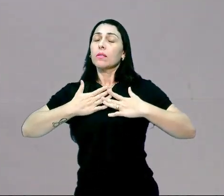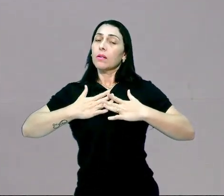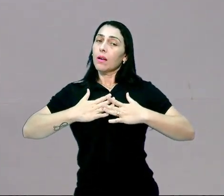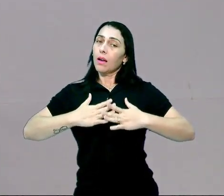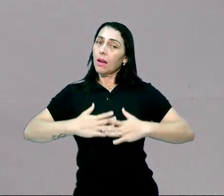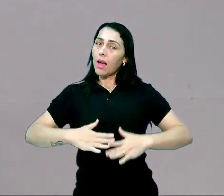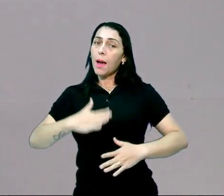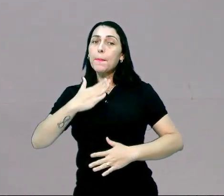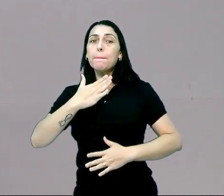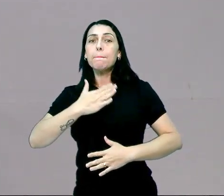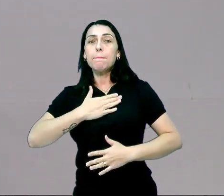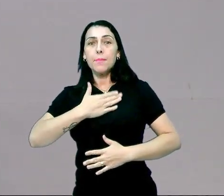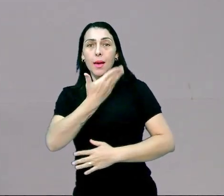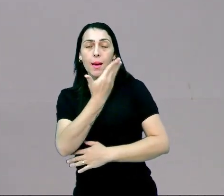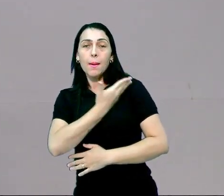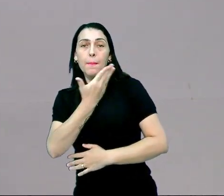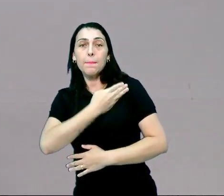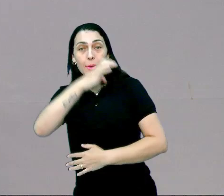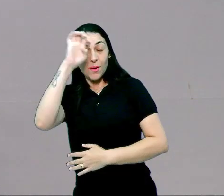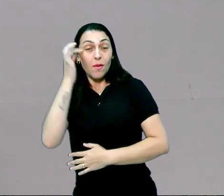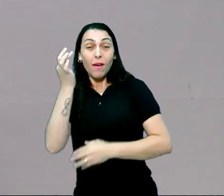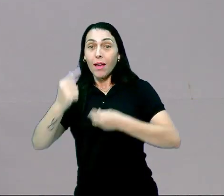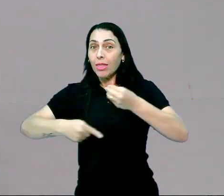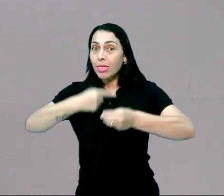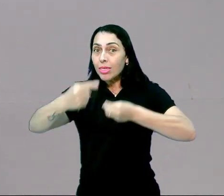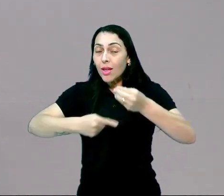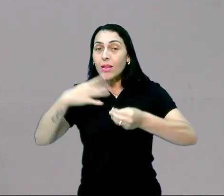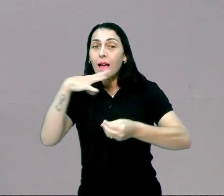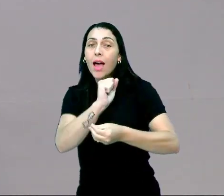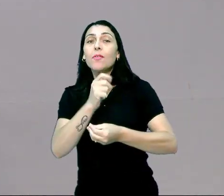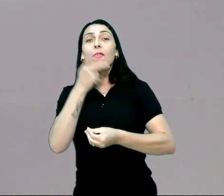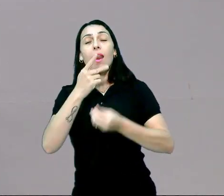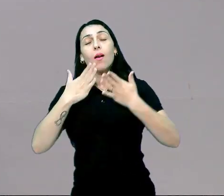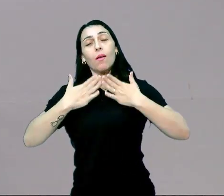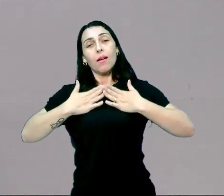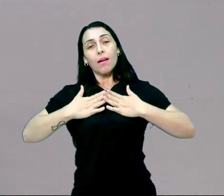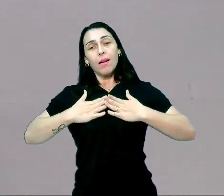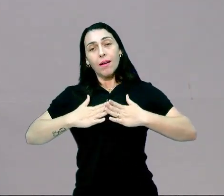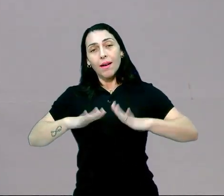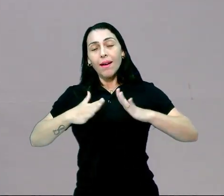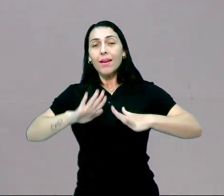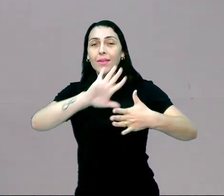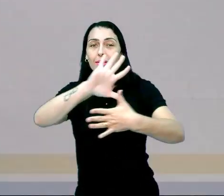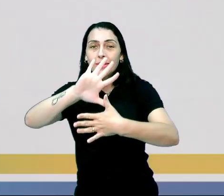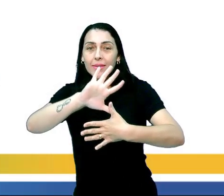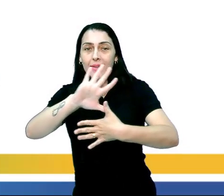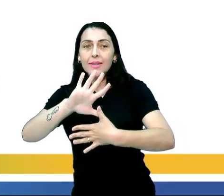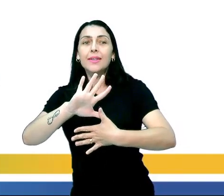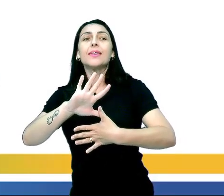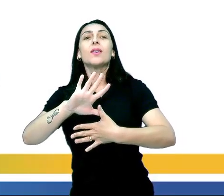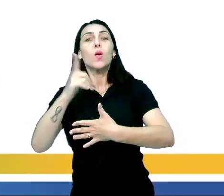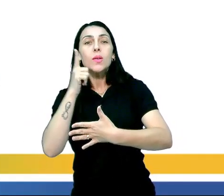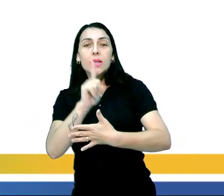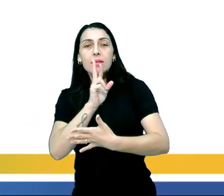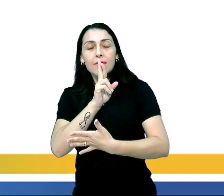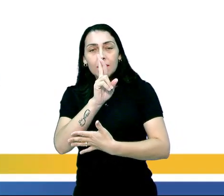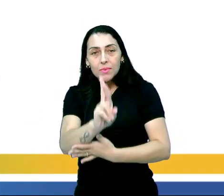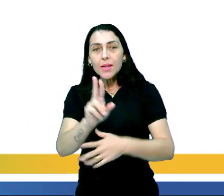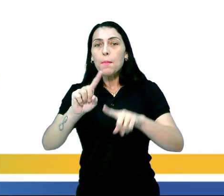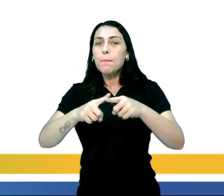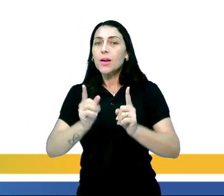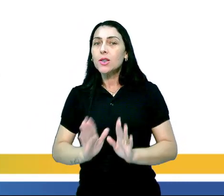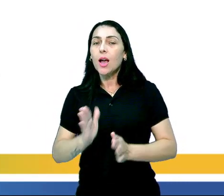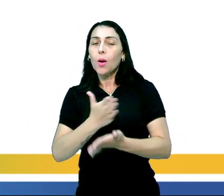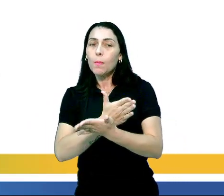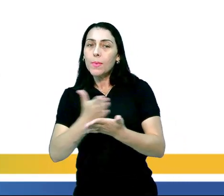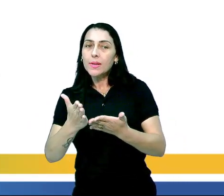senão a minha amiga fofa aqui enlouquece. Mas eu vou falar com calma, a gente vai mapeando aqui, mas direitinho a gente vai conseguir responder, mas a gente já vai